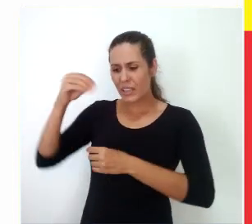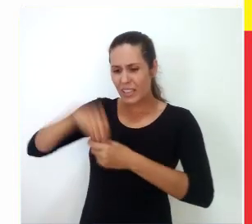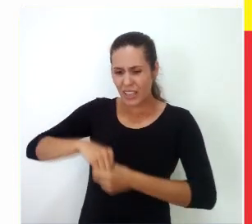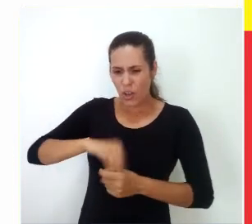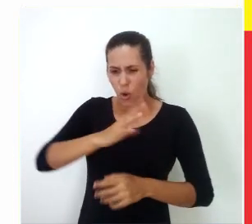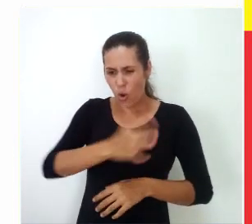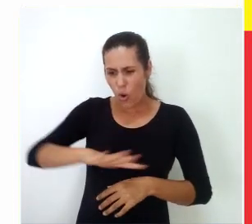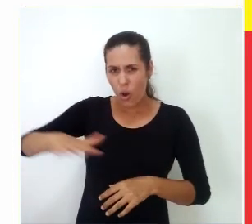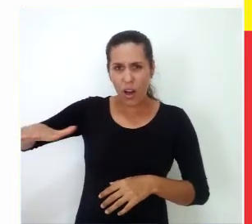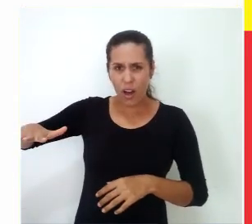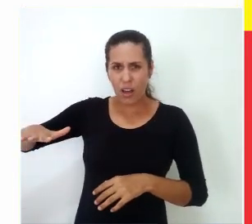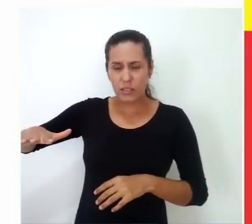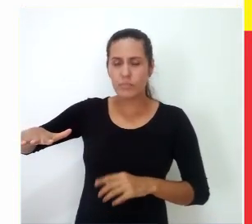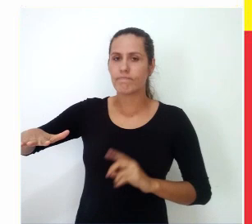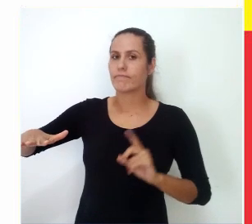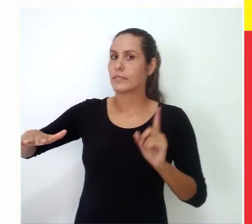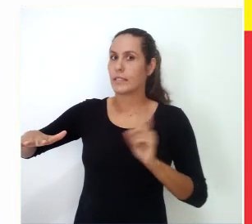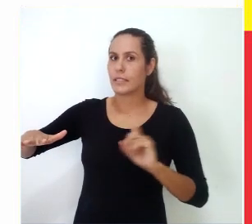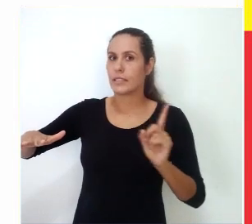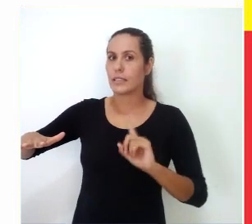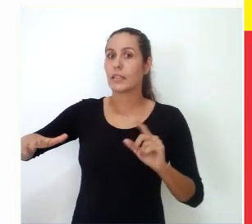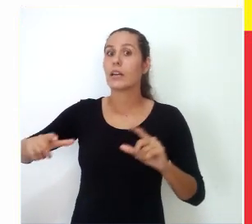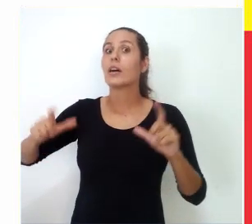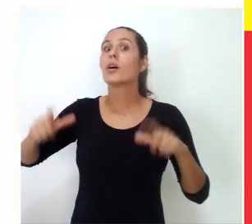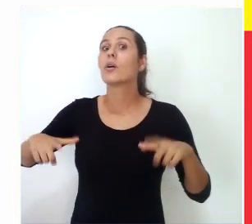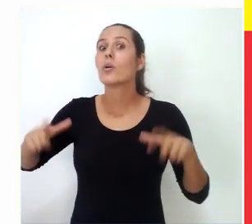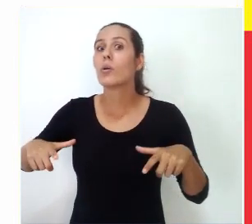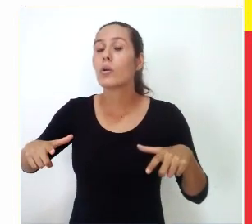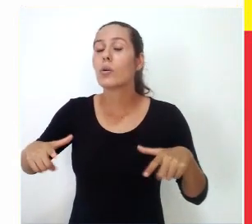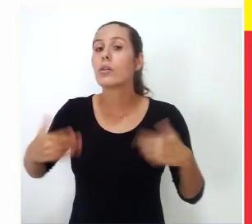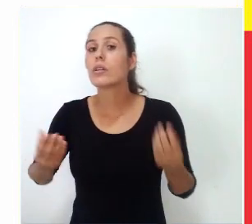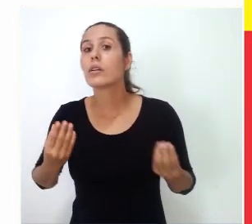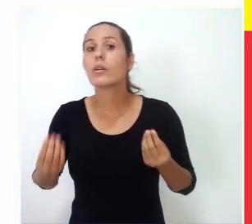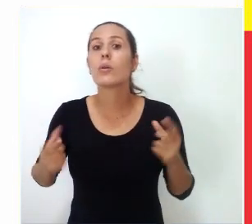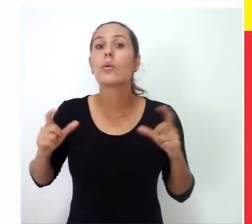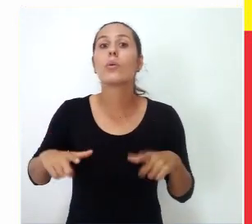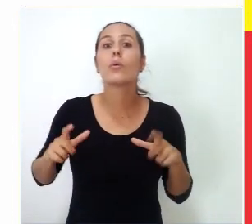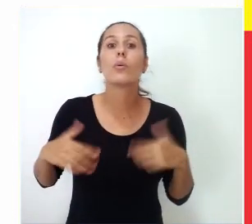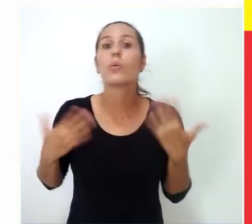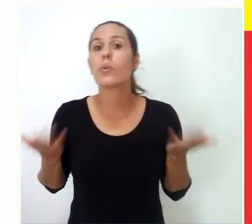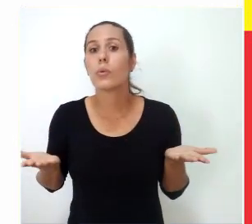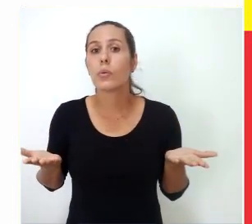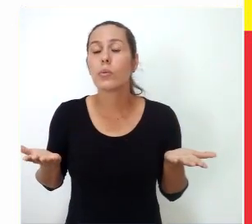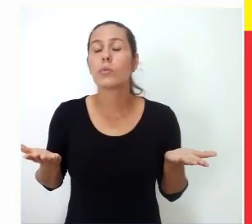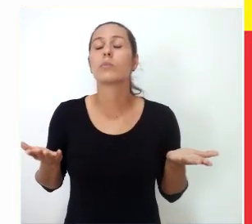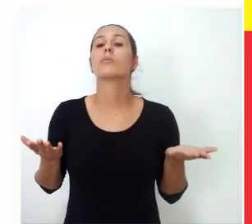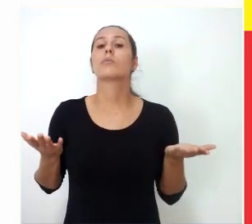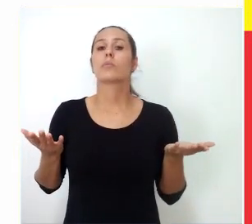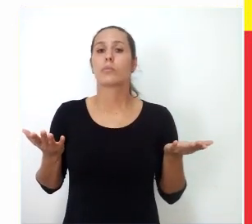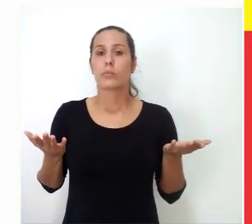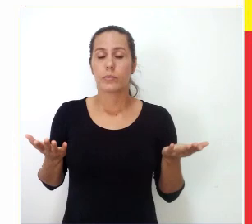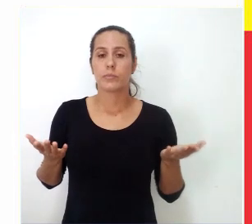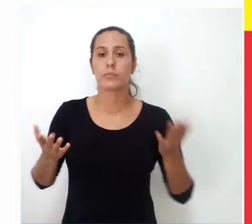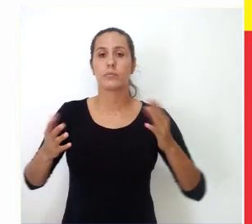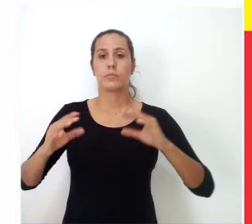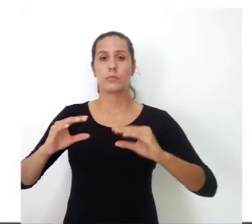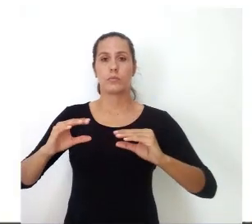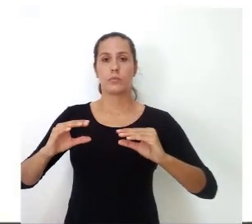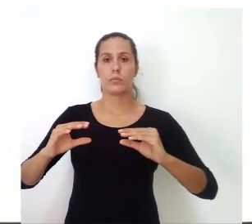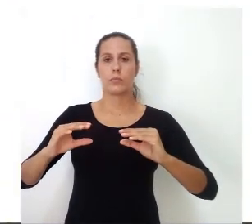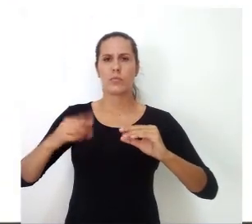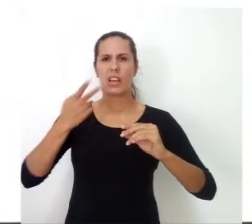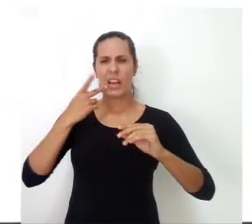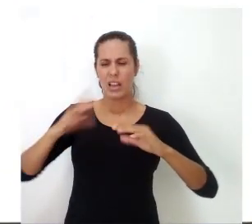placas não ficam no oceano. Elas ficam aonde, Dantas? Elas